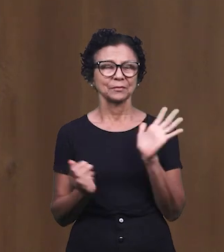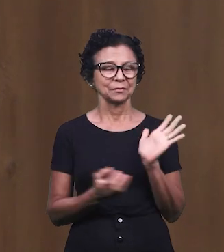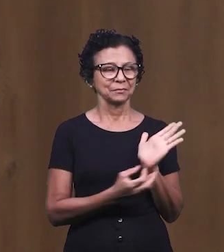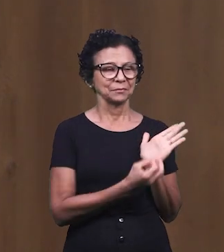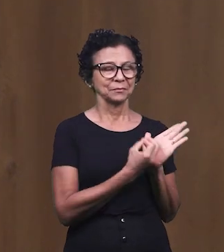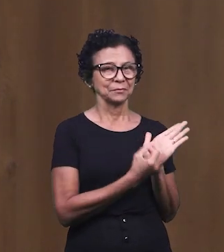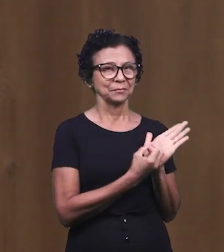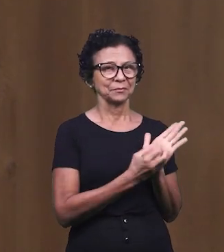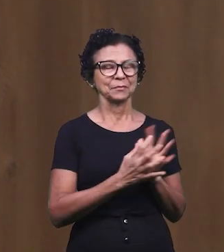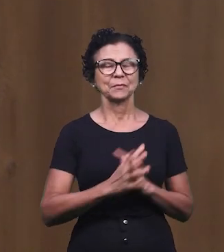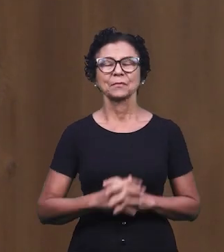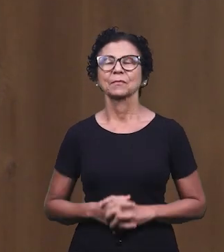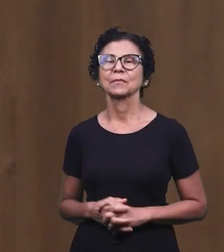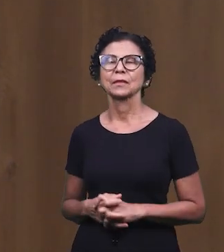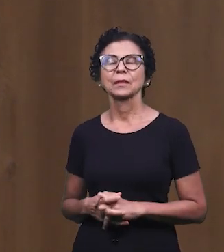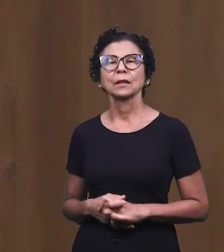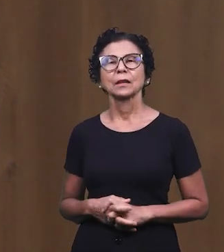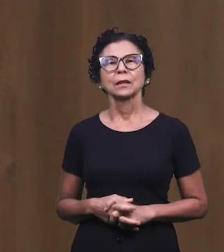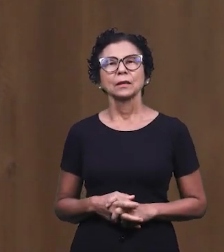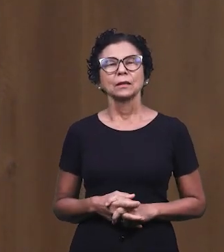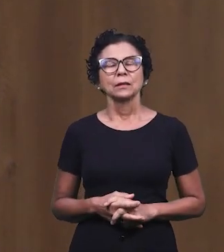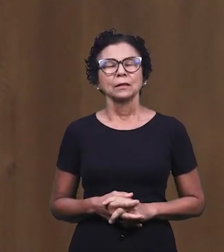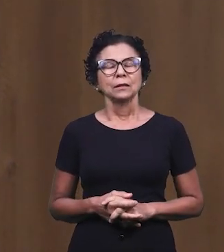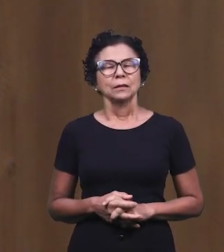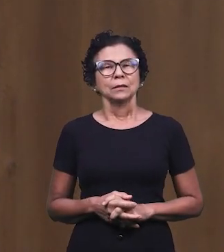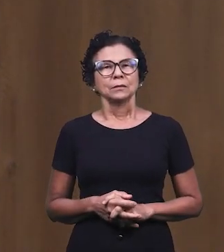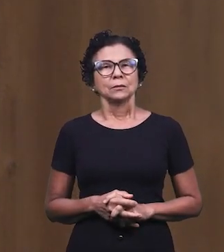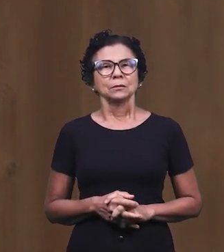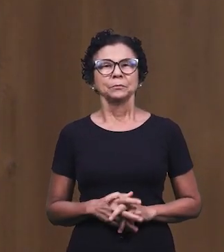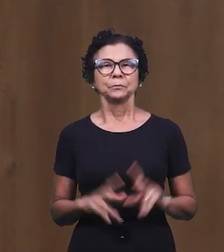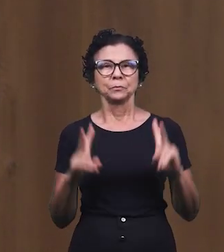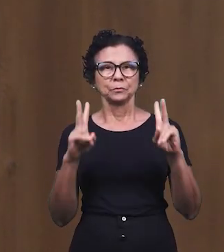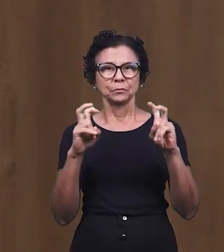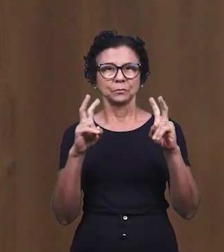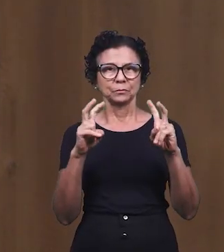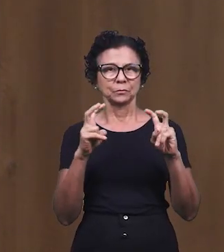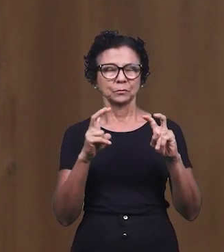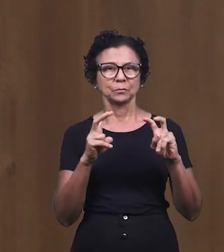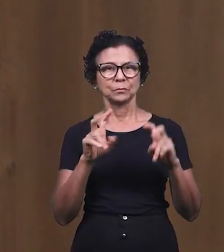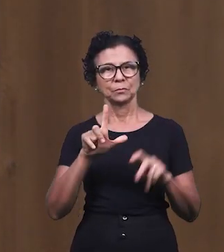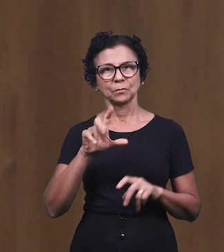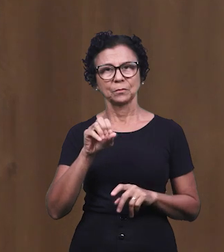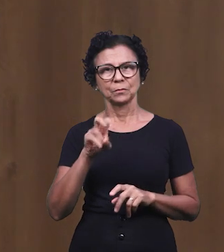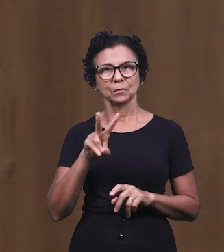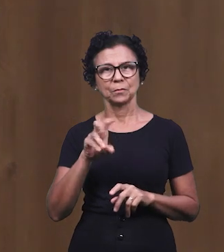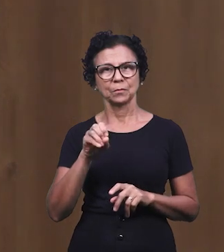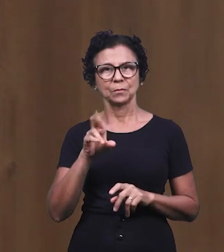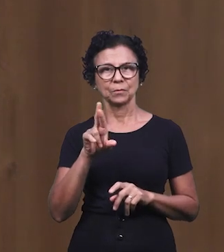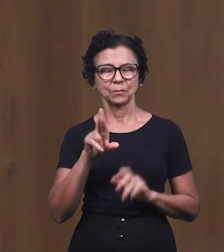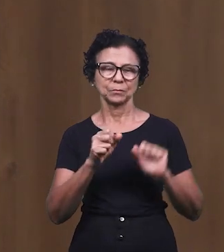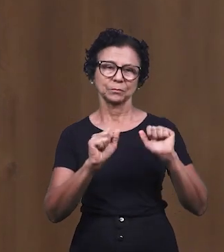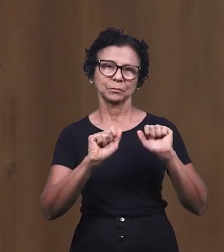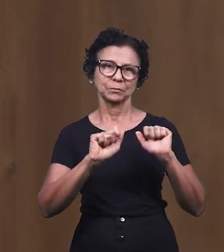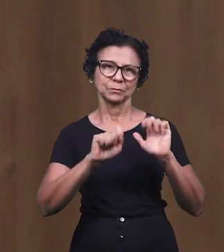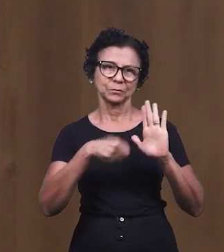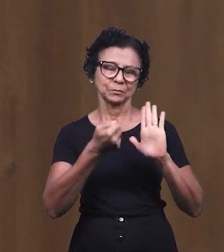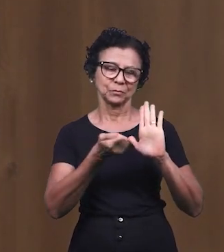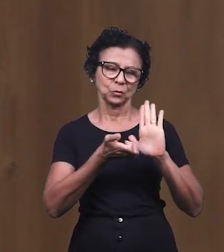Vida. E hoje nós iremos dar início à parte do louvor, que é uma coisa que os irmãos sempre têm